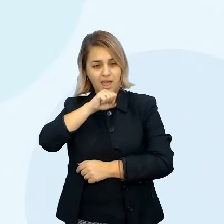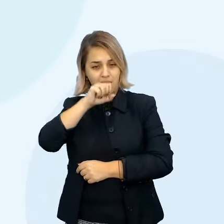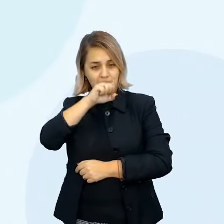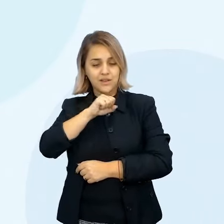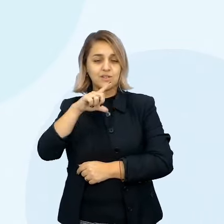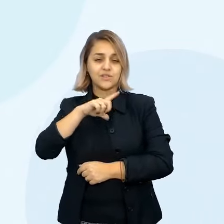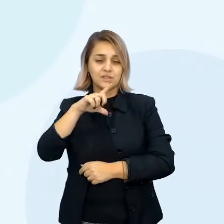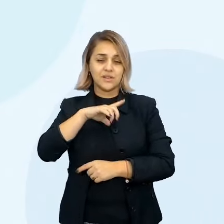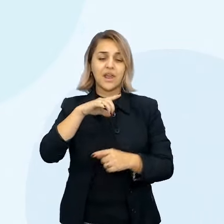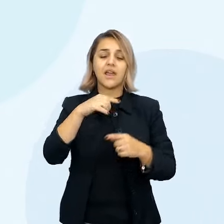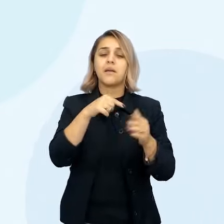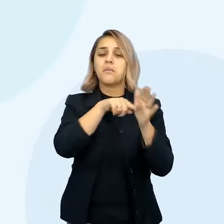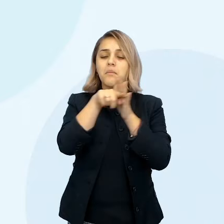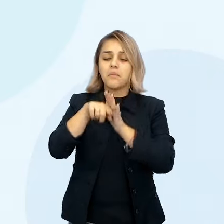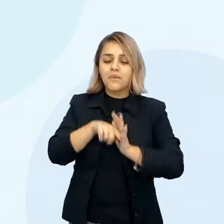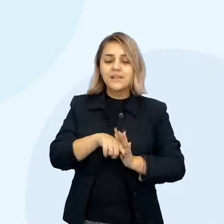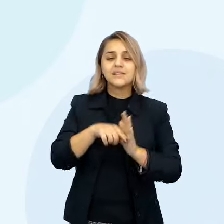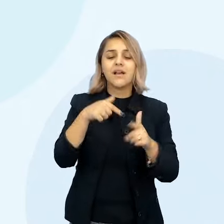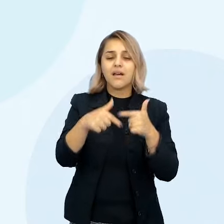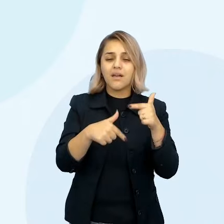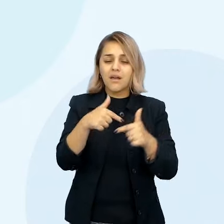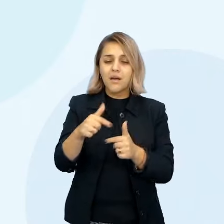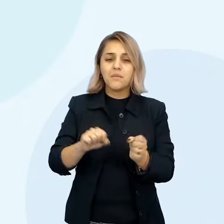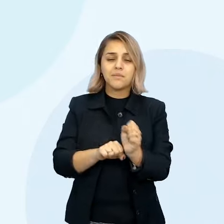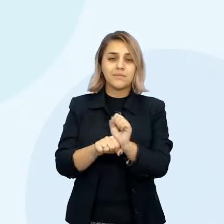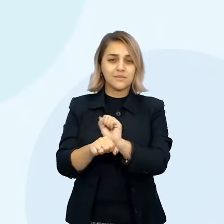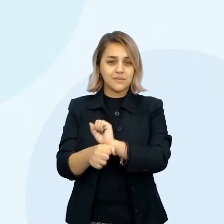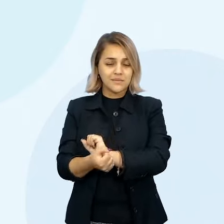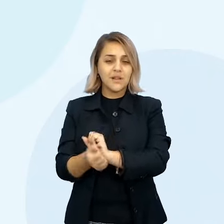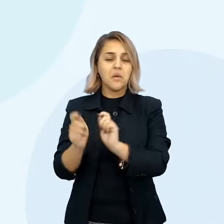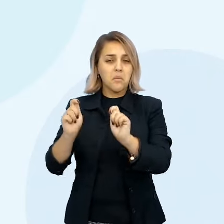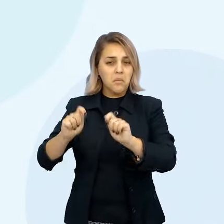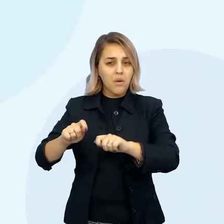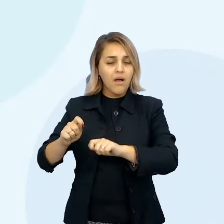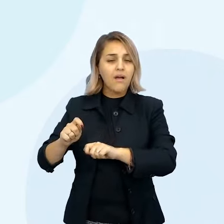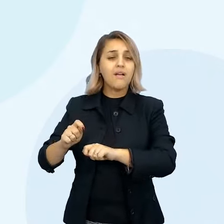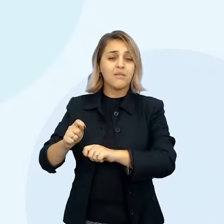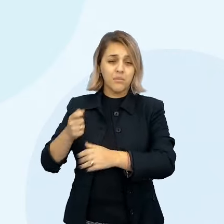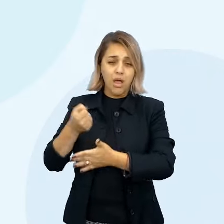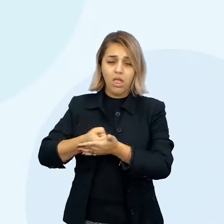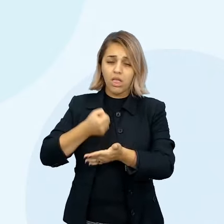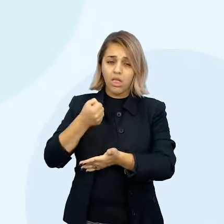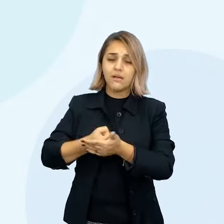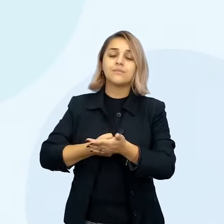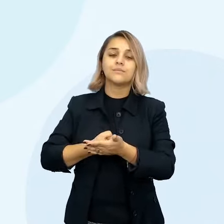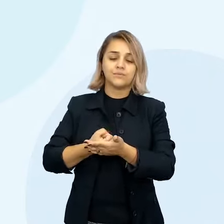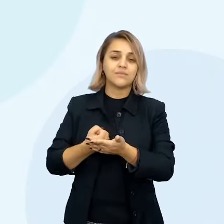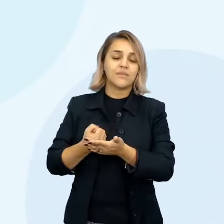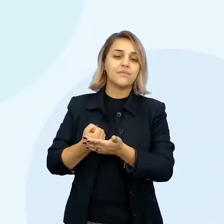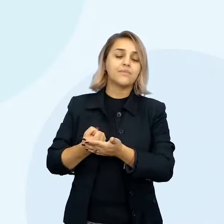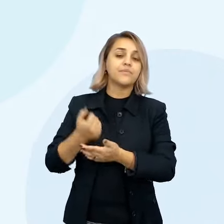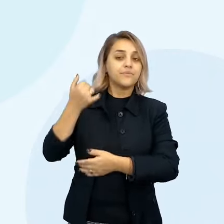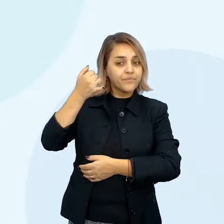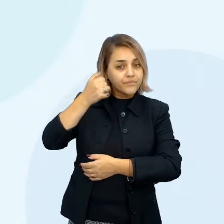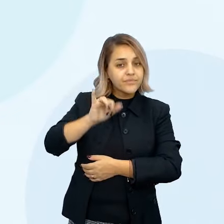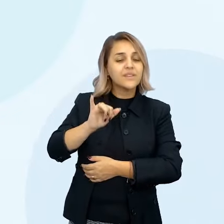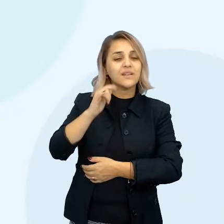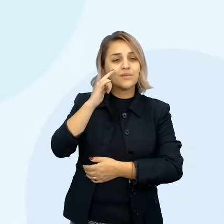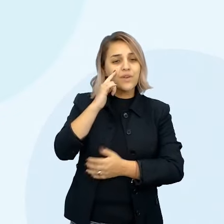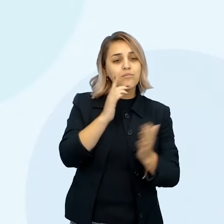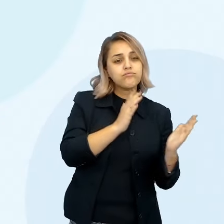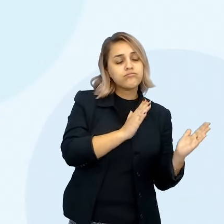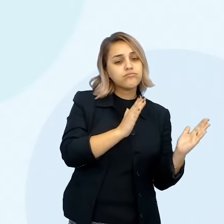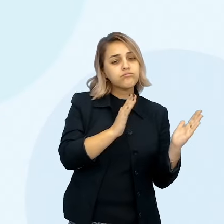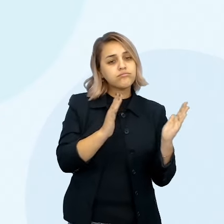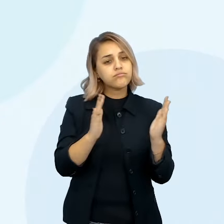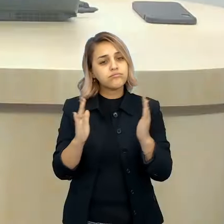trabalho escravo como suporte para ações de combate. A gente vai perceber aí ao longo da TPC de hoje que essas 4 atividades,